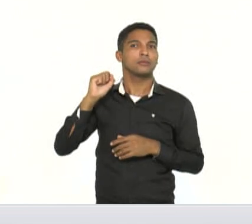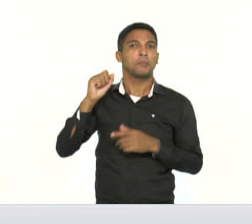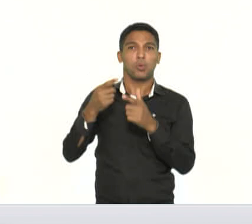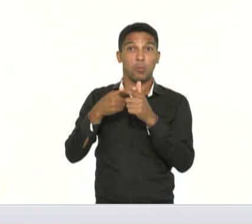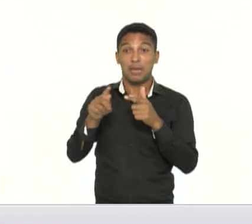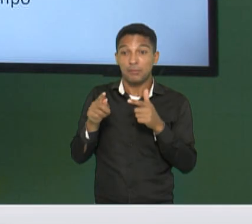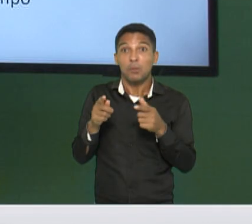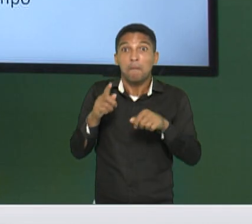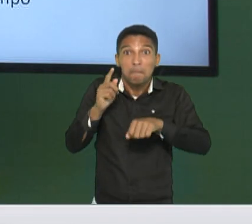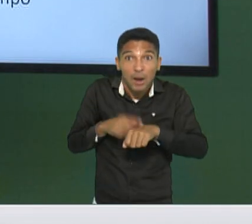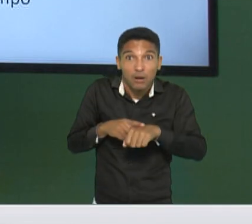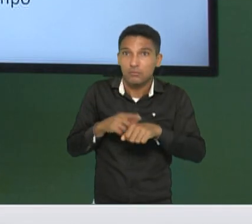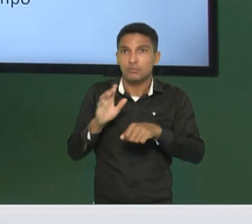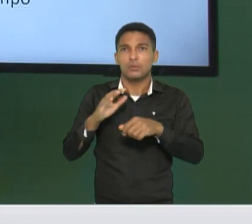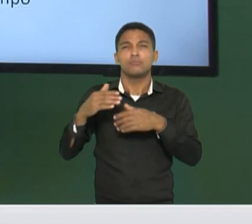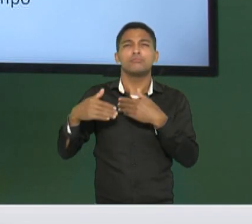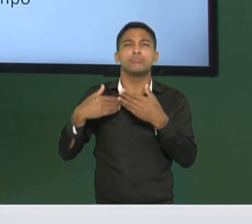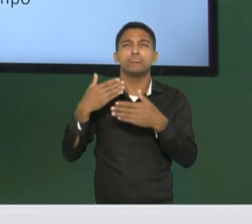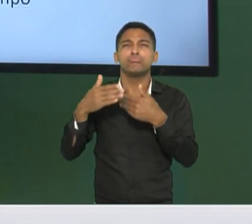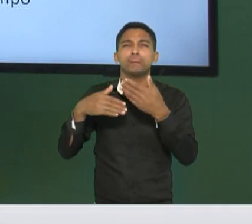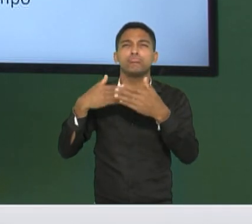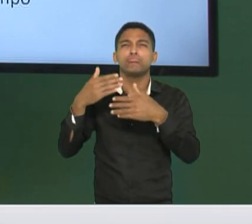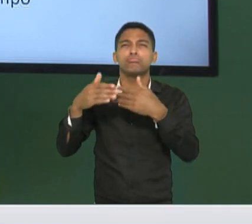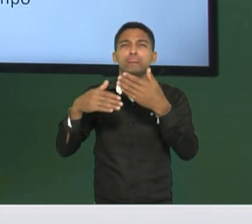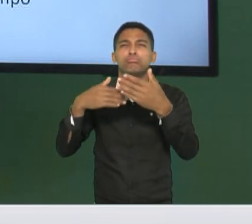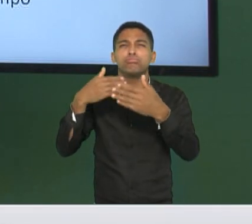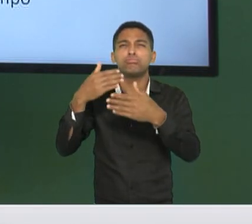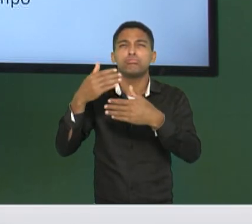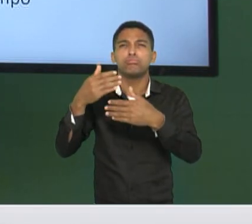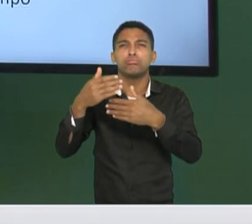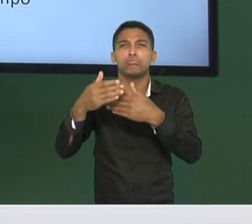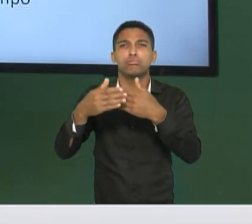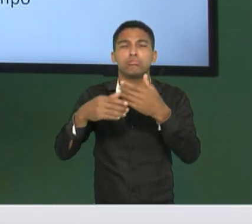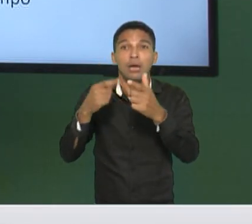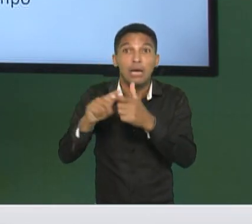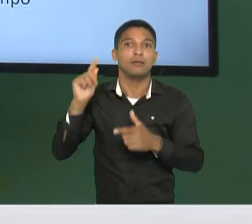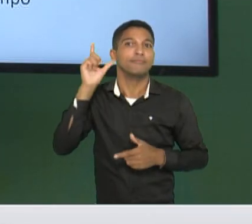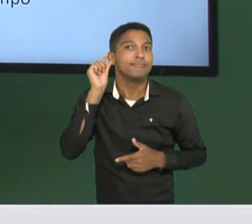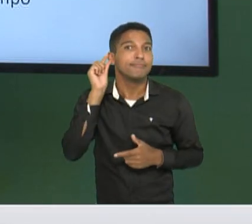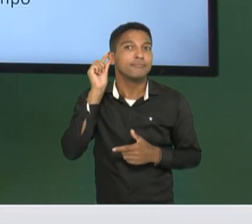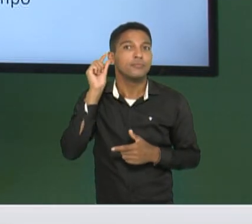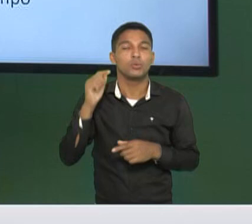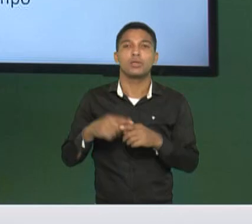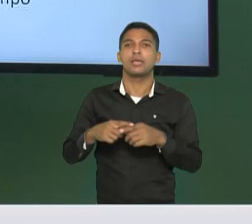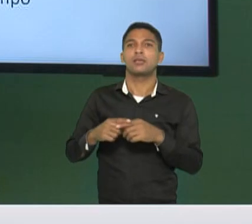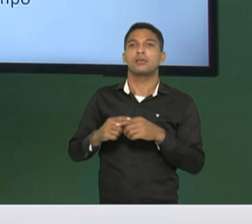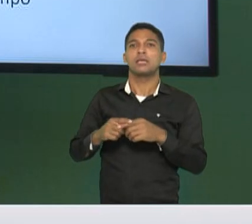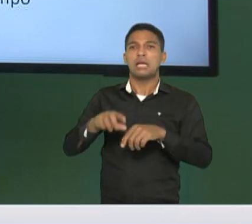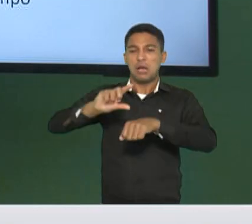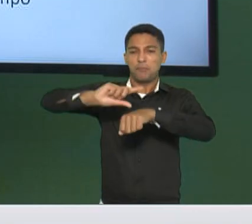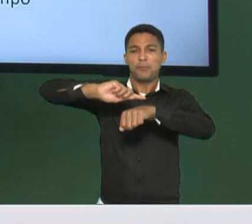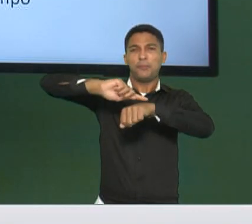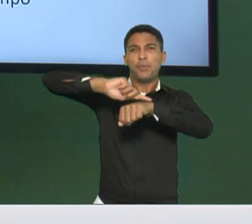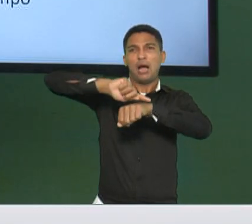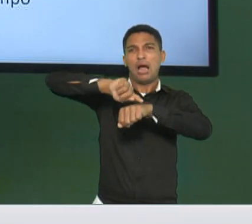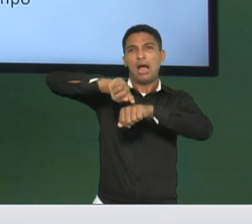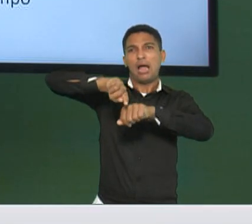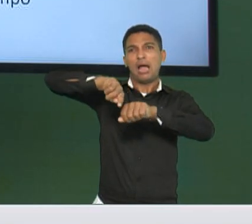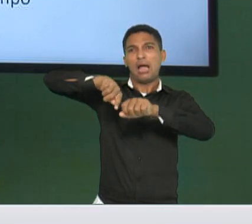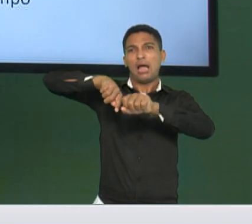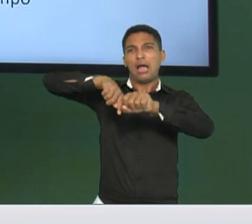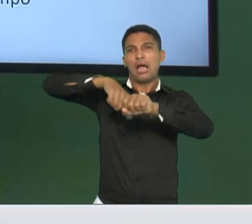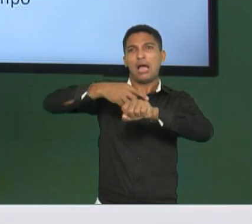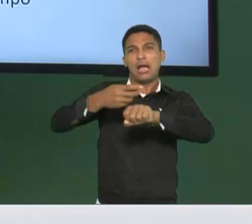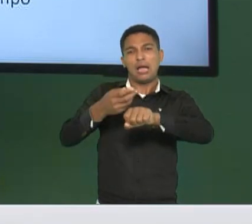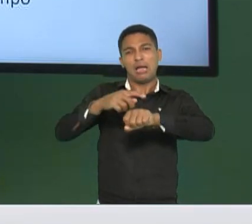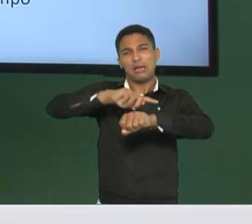é verdade? Sim, né? Quando você fica com um tempo prolongado ouvindo o som entre 80 e 90 decibéis, pode